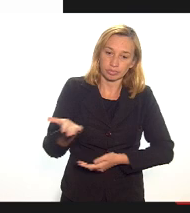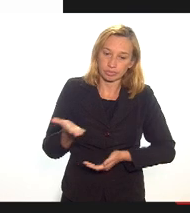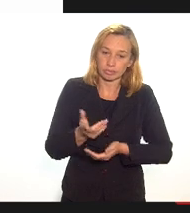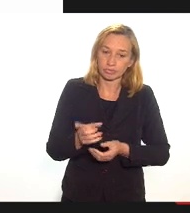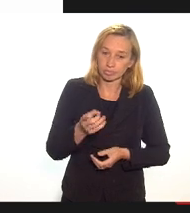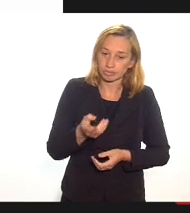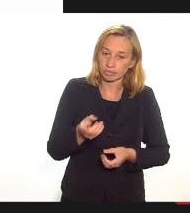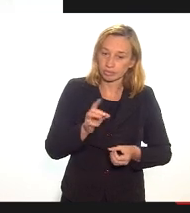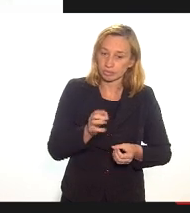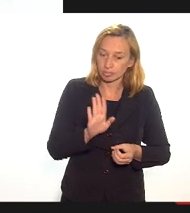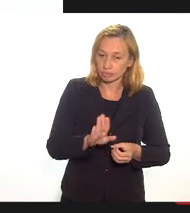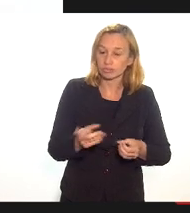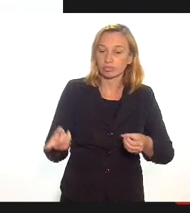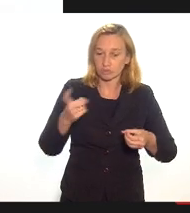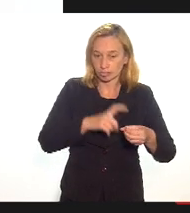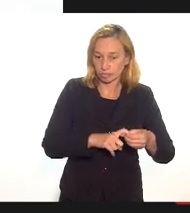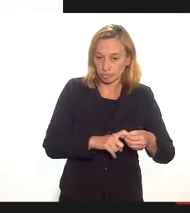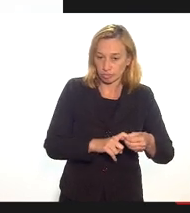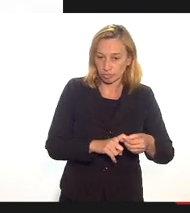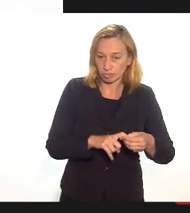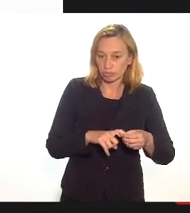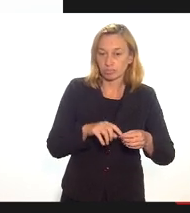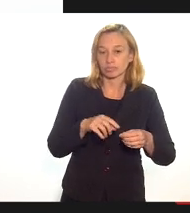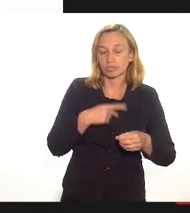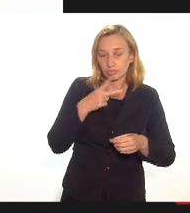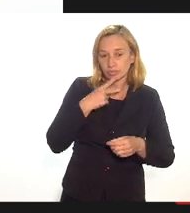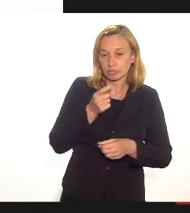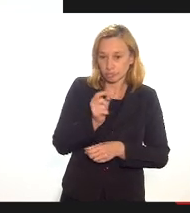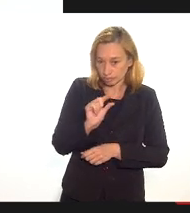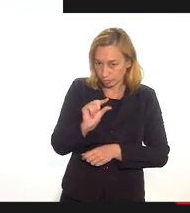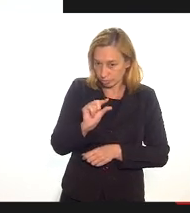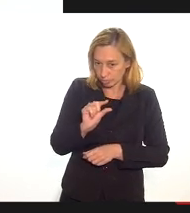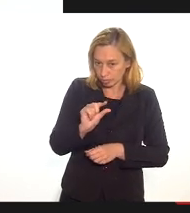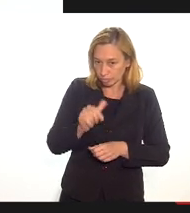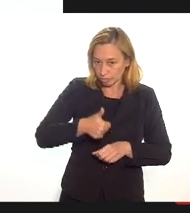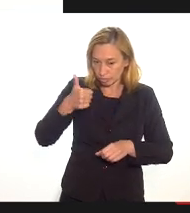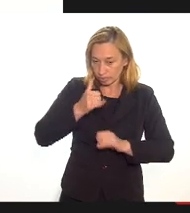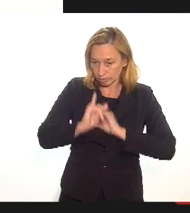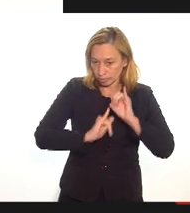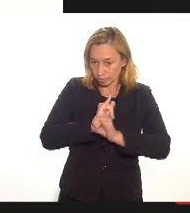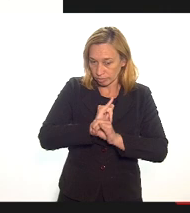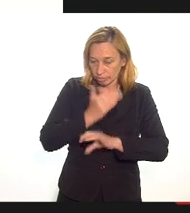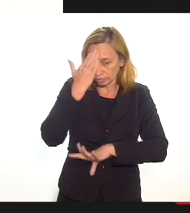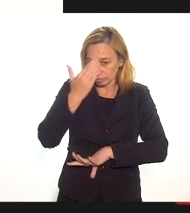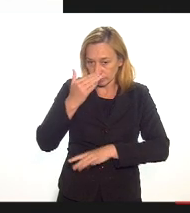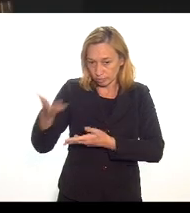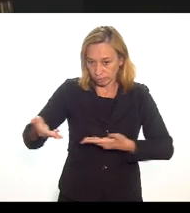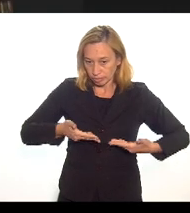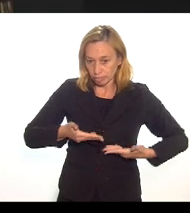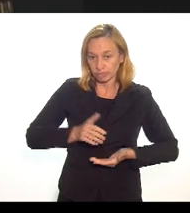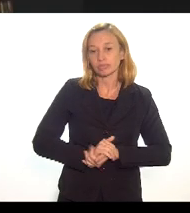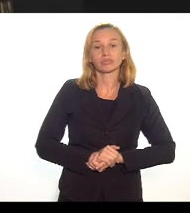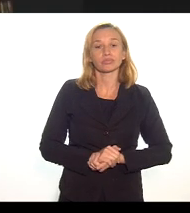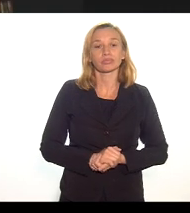daqui a pouquinho eu entro na fila aí para falar, só vou tentar melhorar aqui a minha internet. Muito obrigado pelo convite.